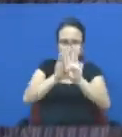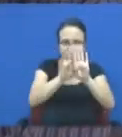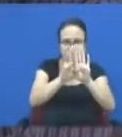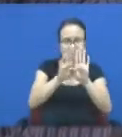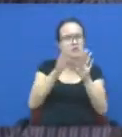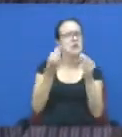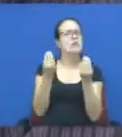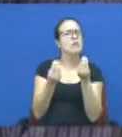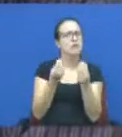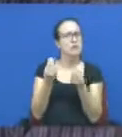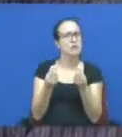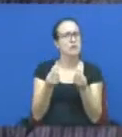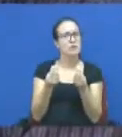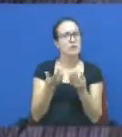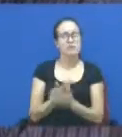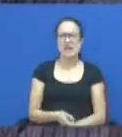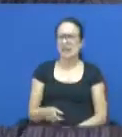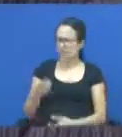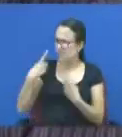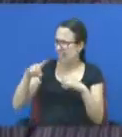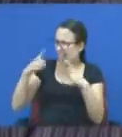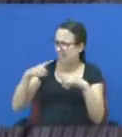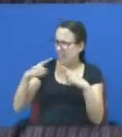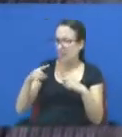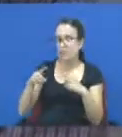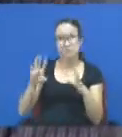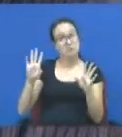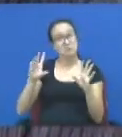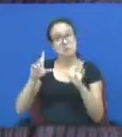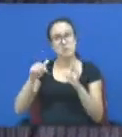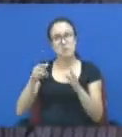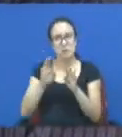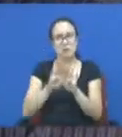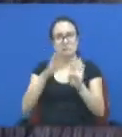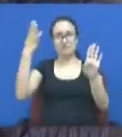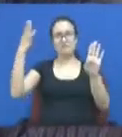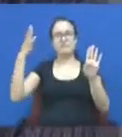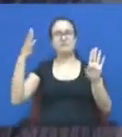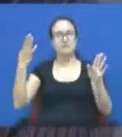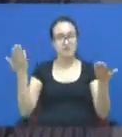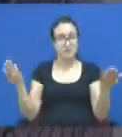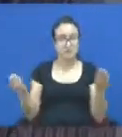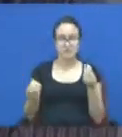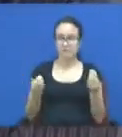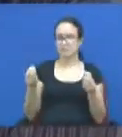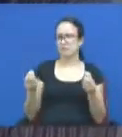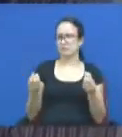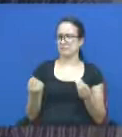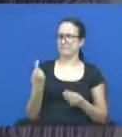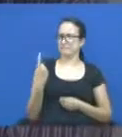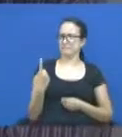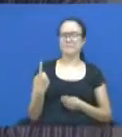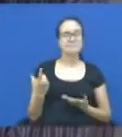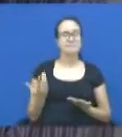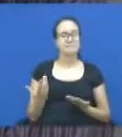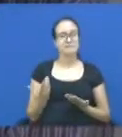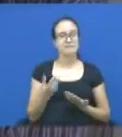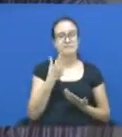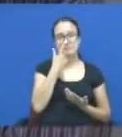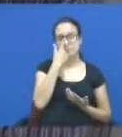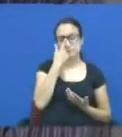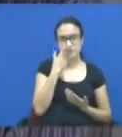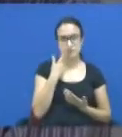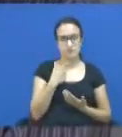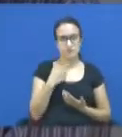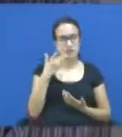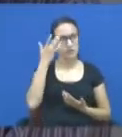evidente, aí a porta abriu. Depois eu não sei, eu quero saber também, eu gostaria muito de saber se o